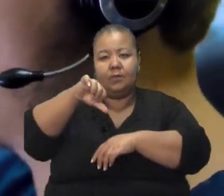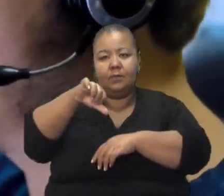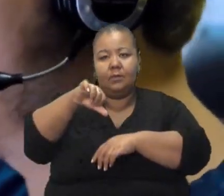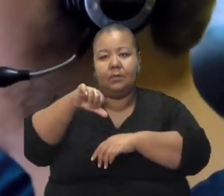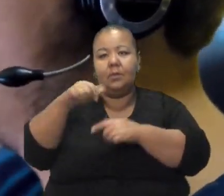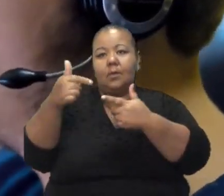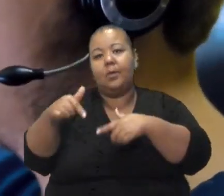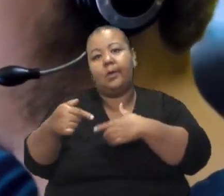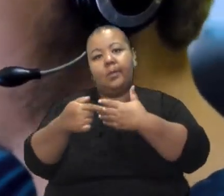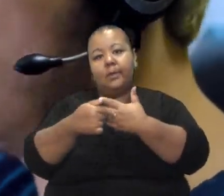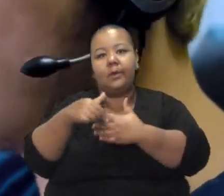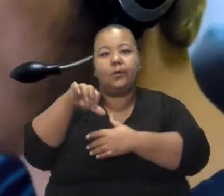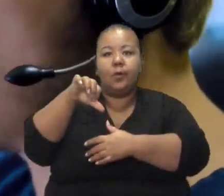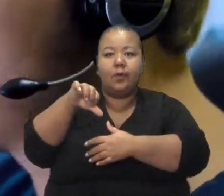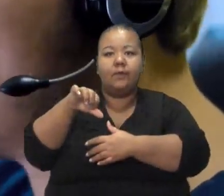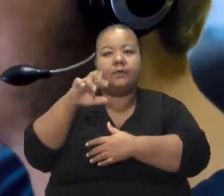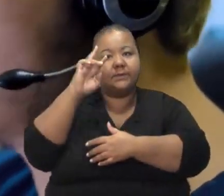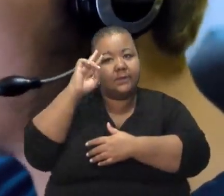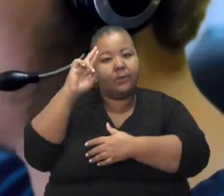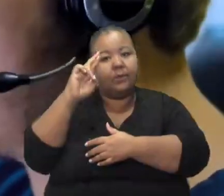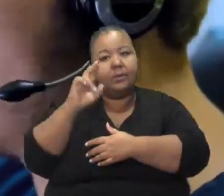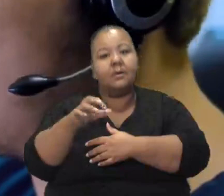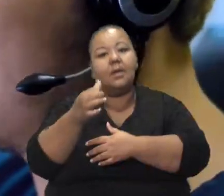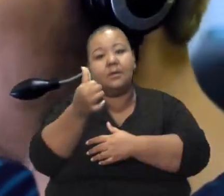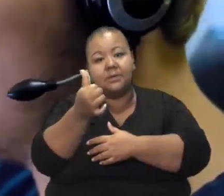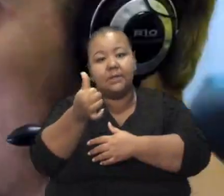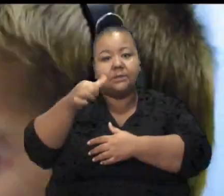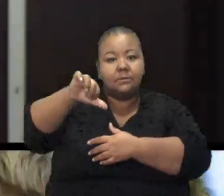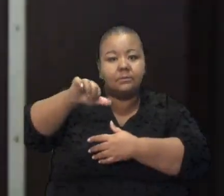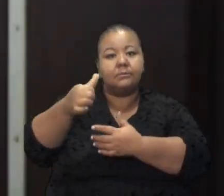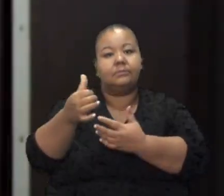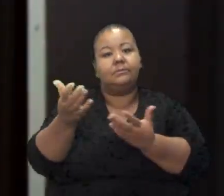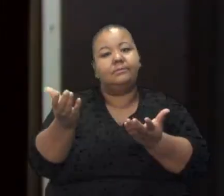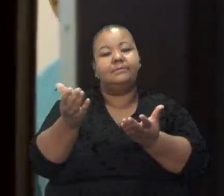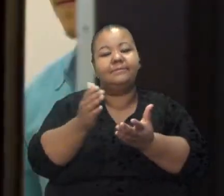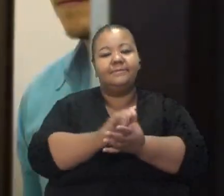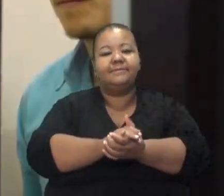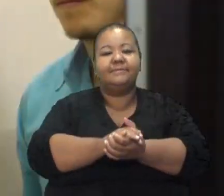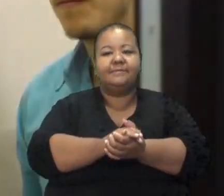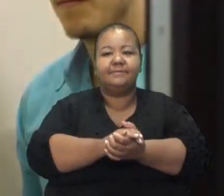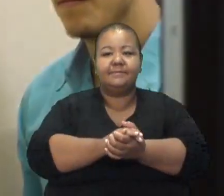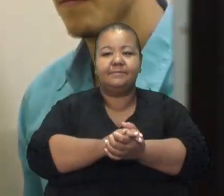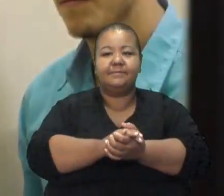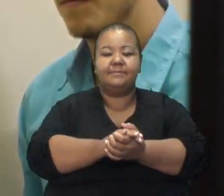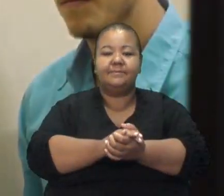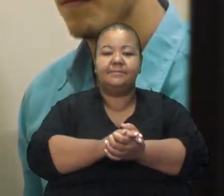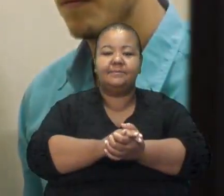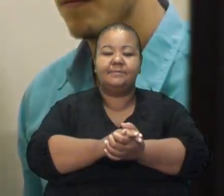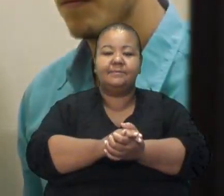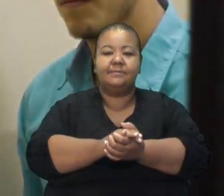botão 9, senhor? Senhor, qual é o 6 ao contrário, caceta.